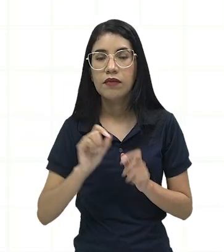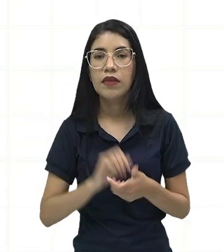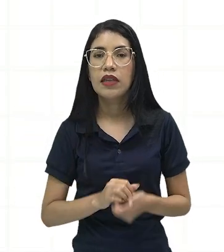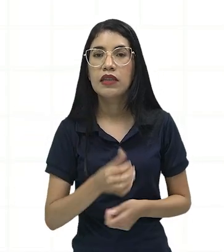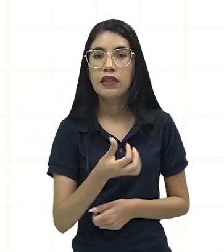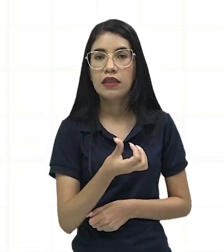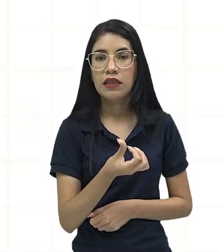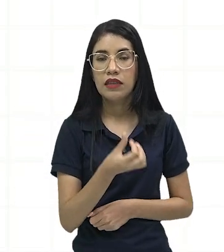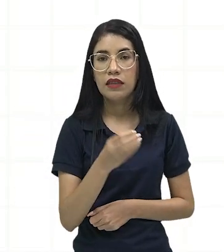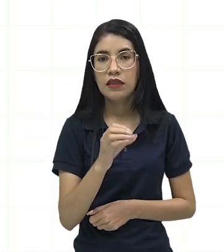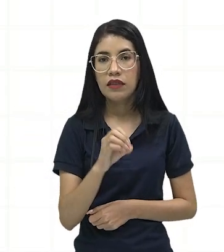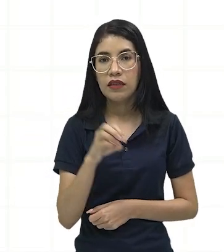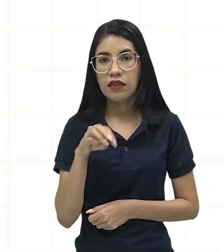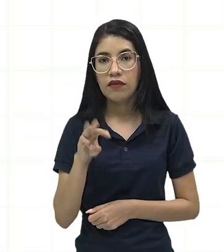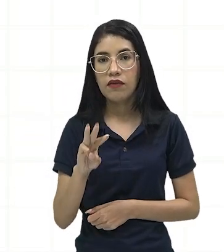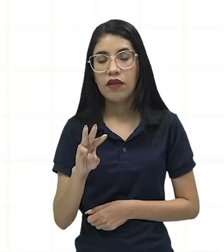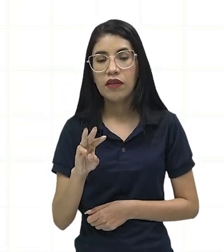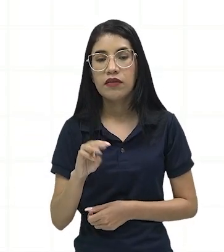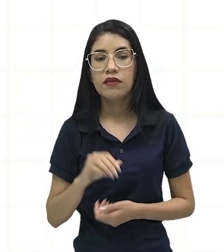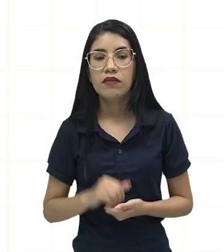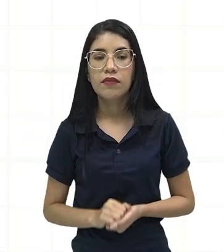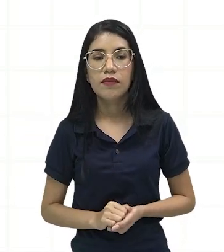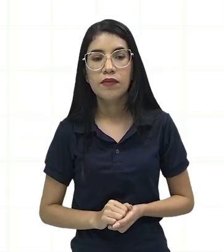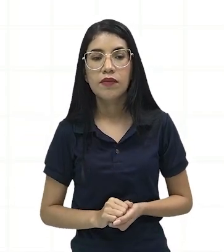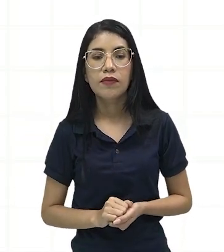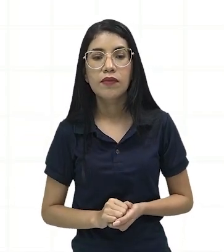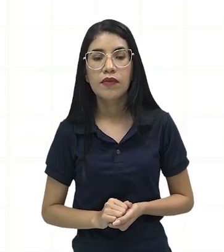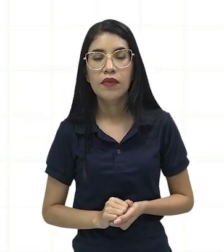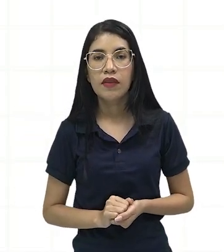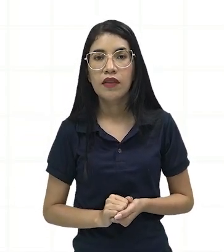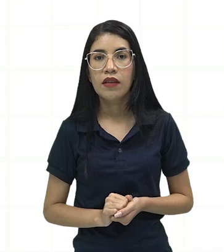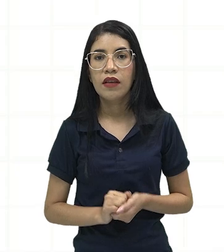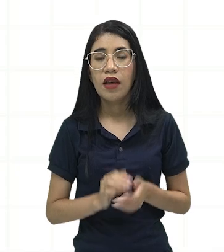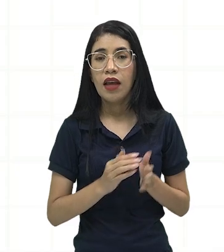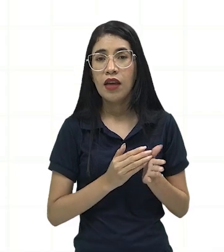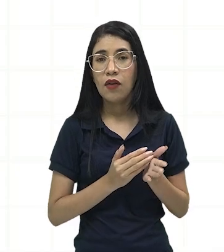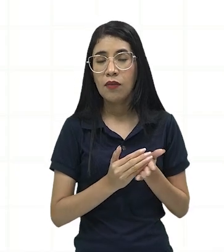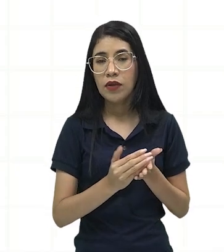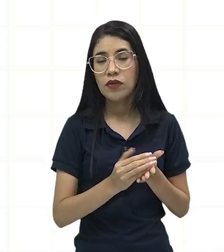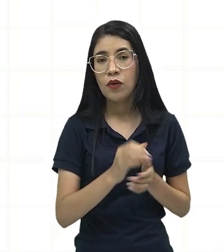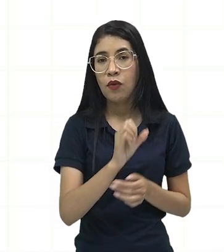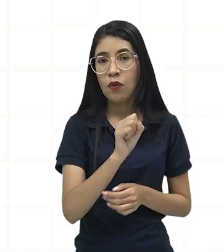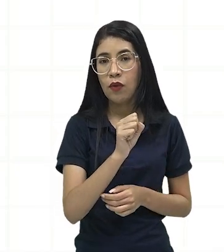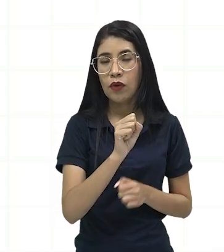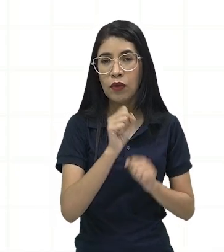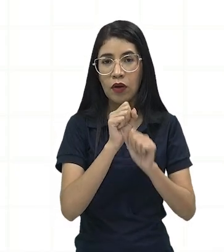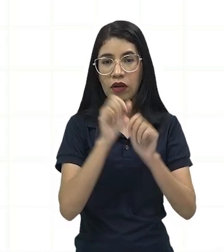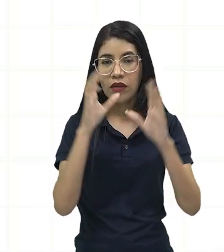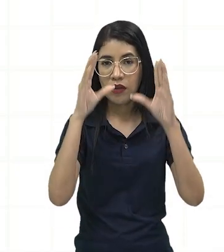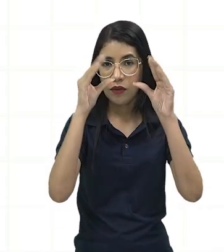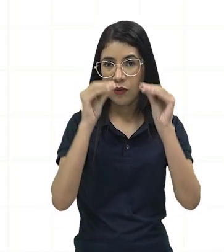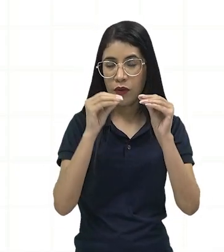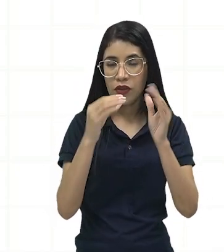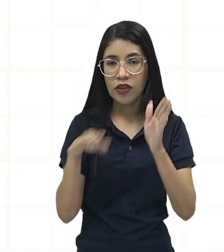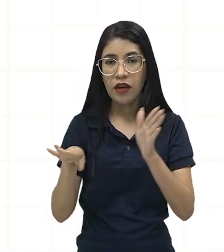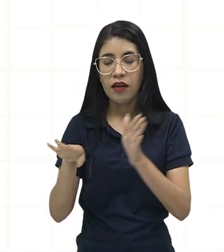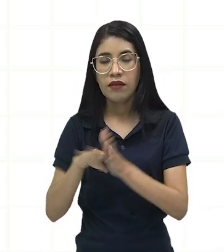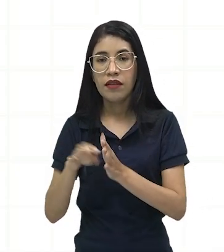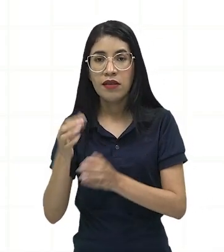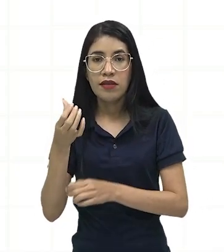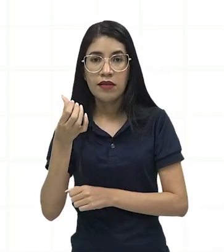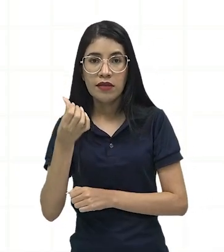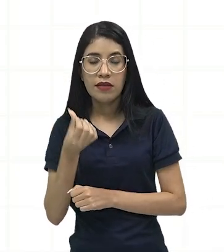de 60 watts. Ela passou desde as 8 da noite anterior até as 6 da manhã do dia